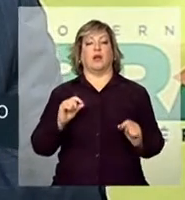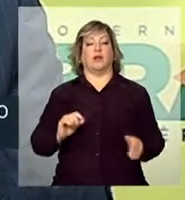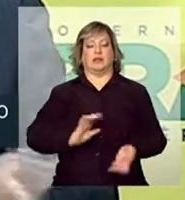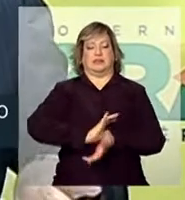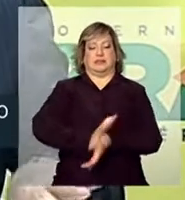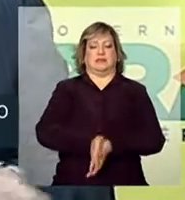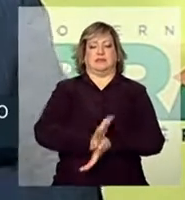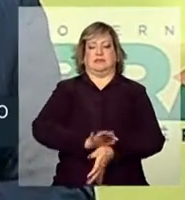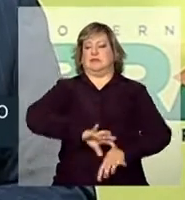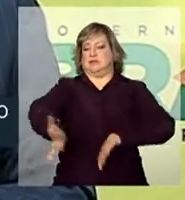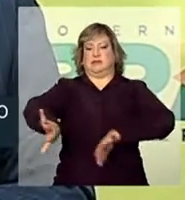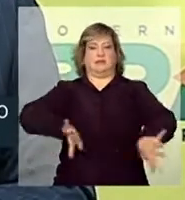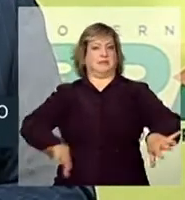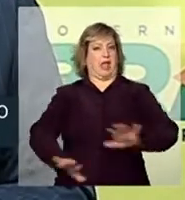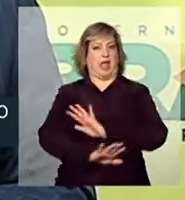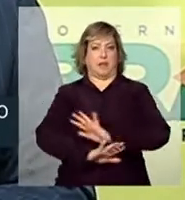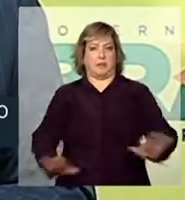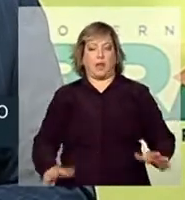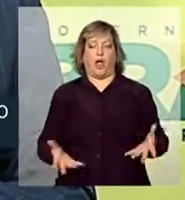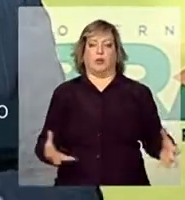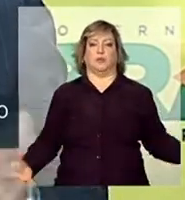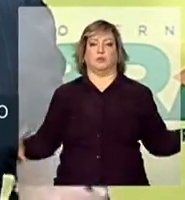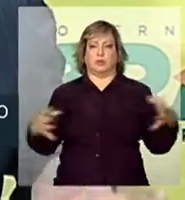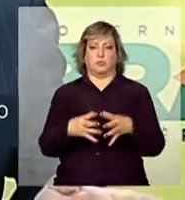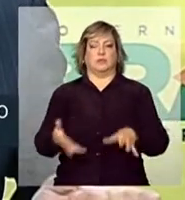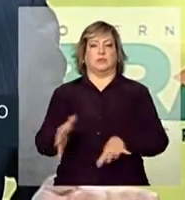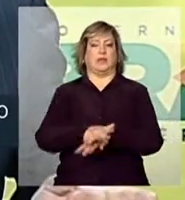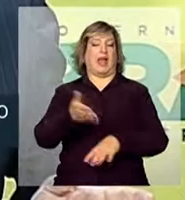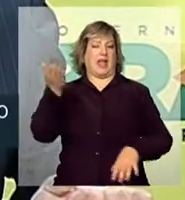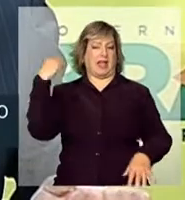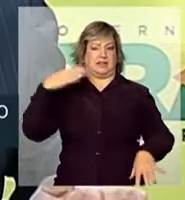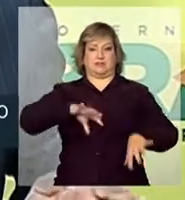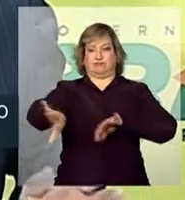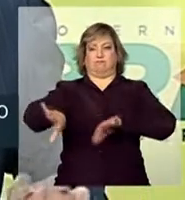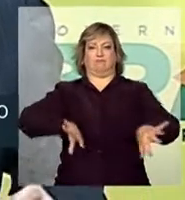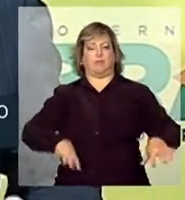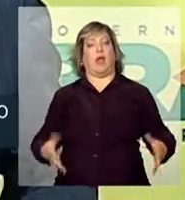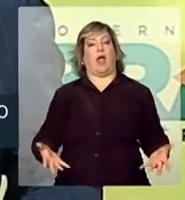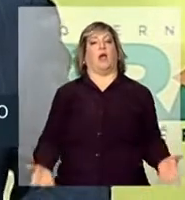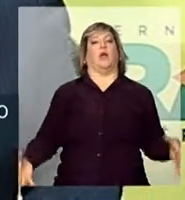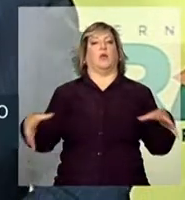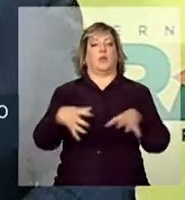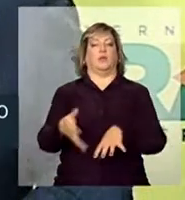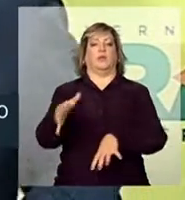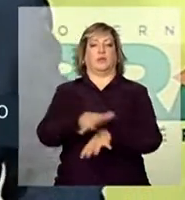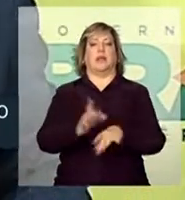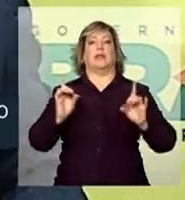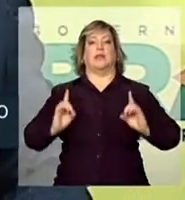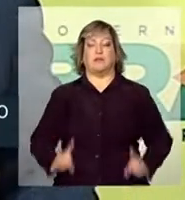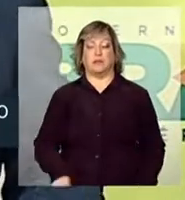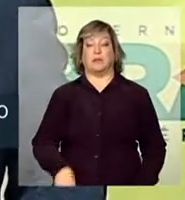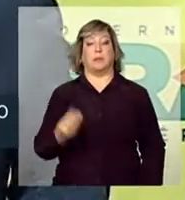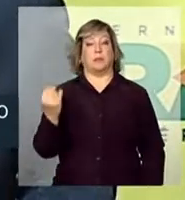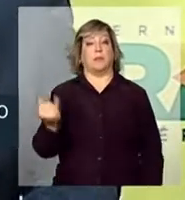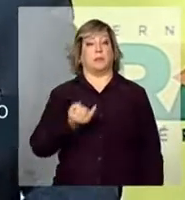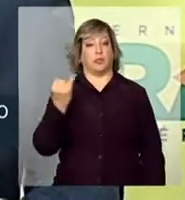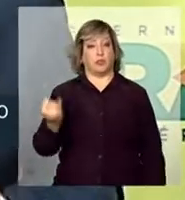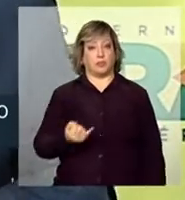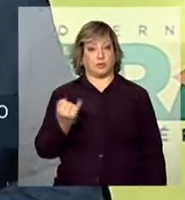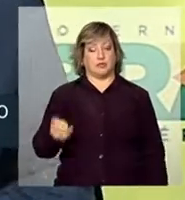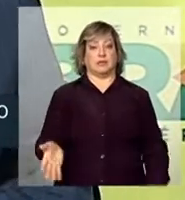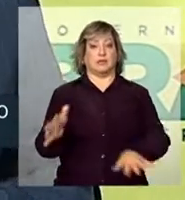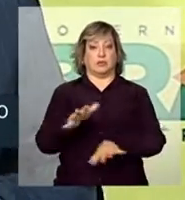aquela exclusão com aquele Apartheid Que nós tínhamos no passado recente Então esse também o indicador muito importante de